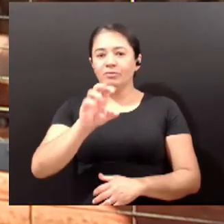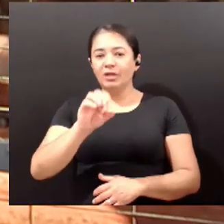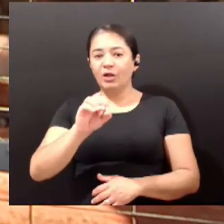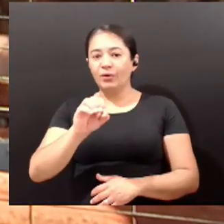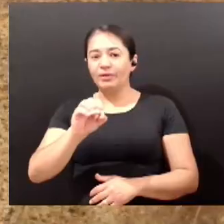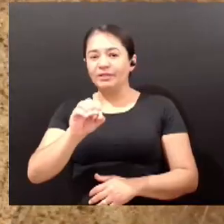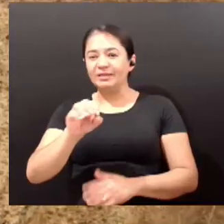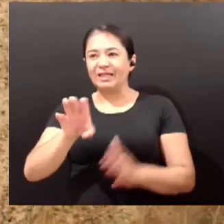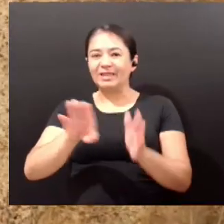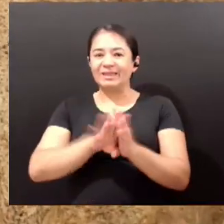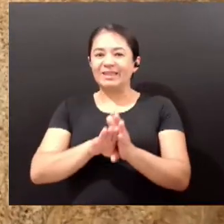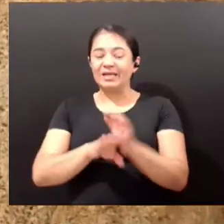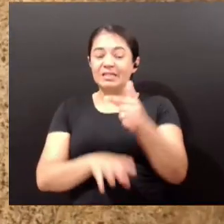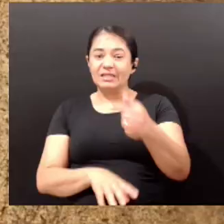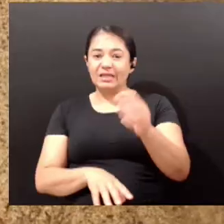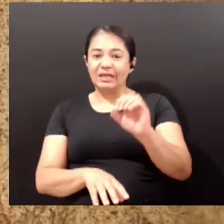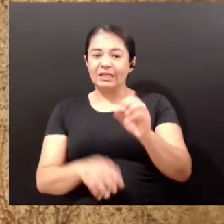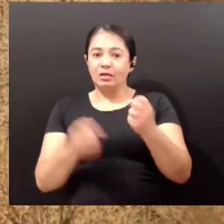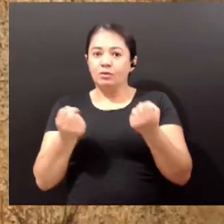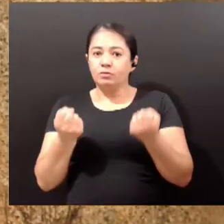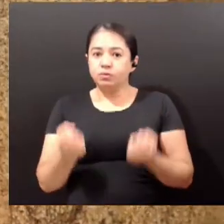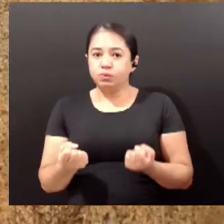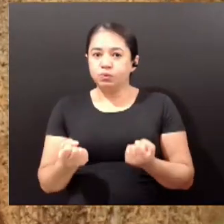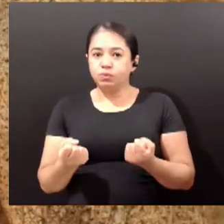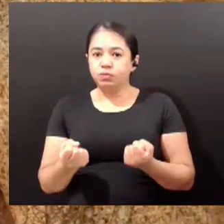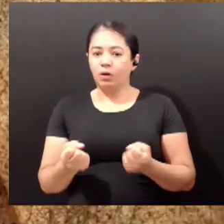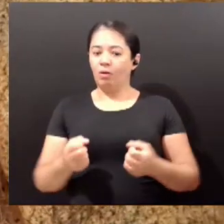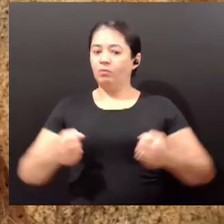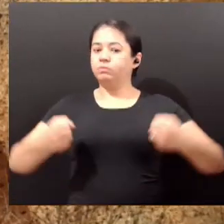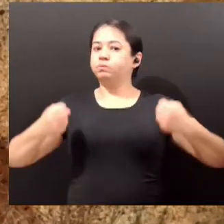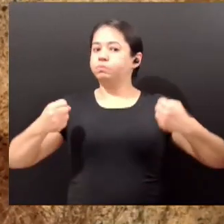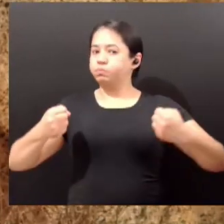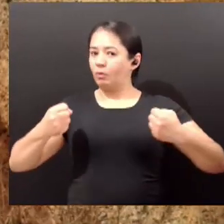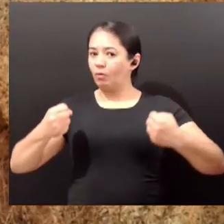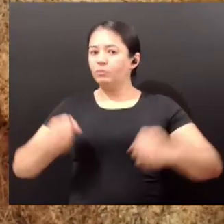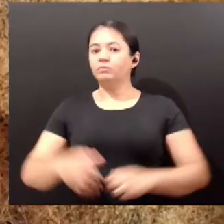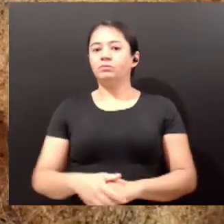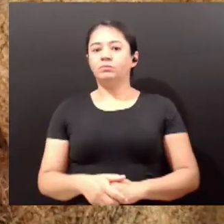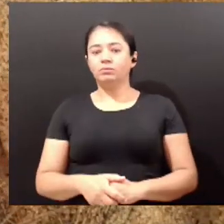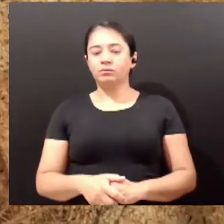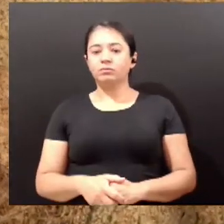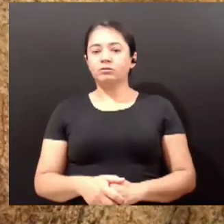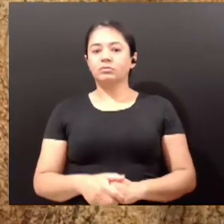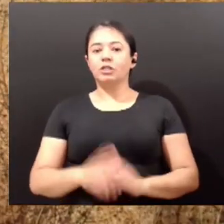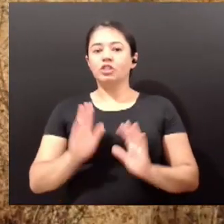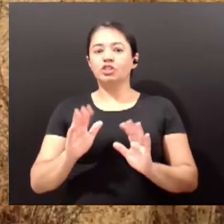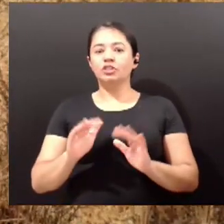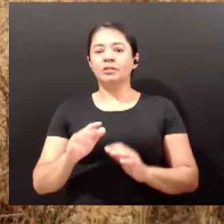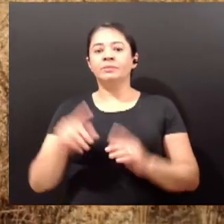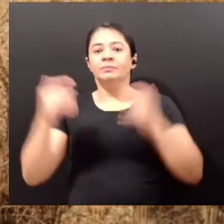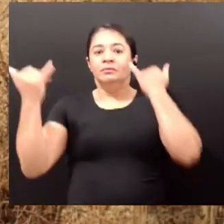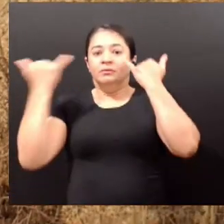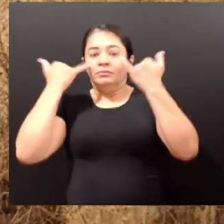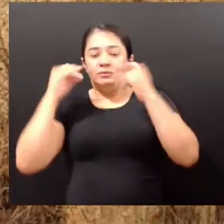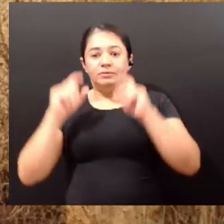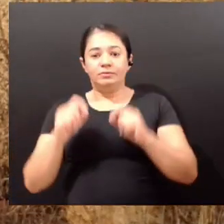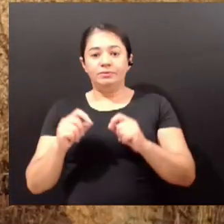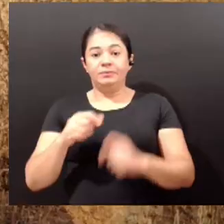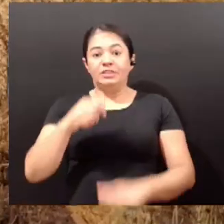peso. Não é um bicho pequeno, é um bicho sarado. Tem registro de recorde de 120